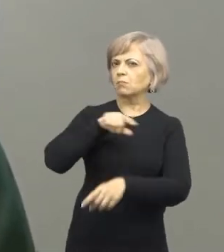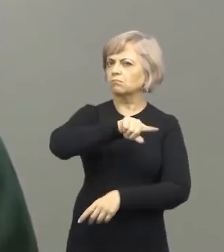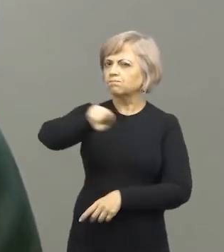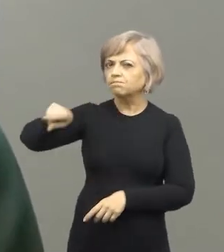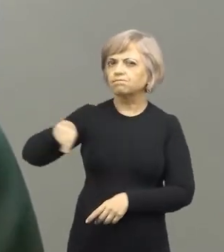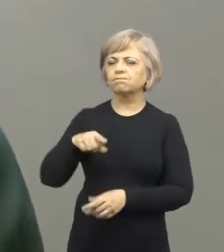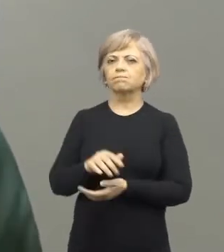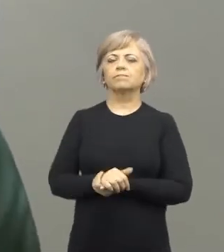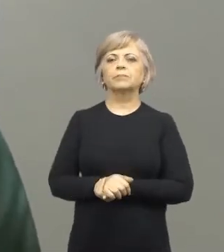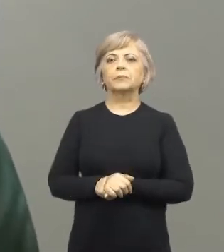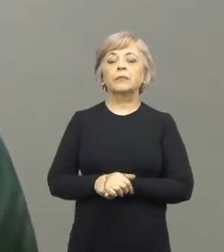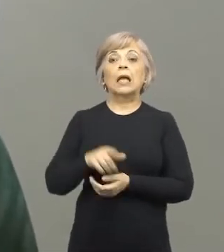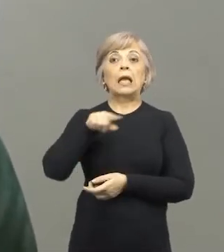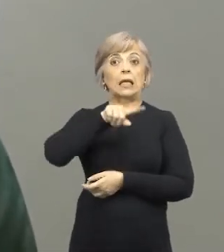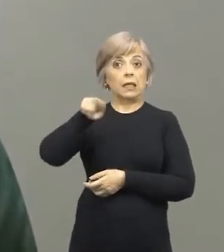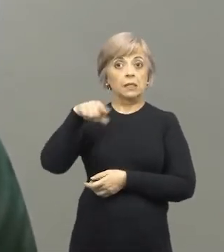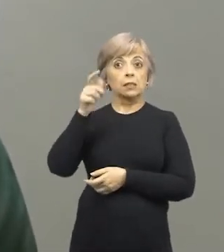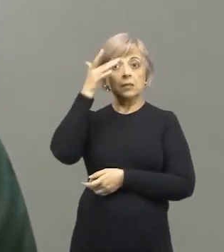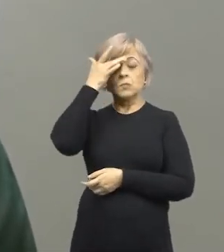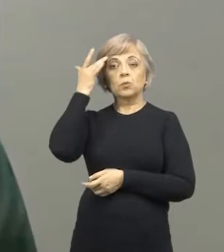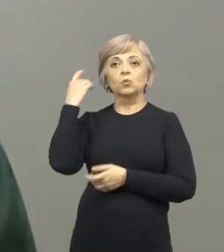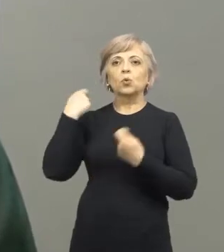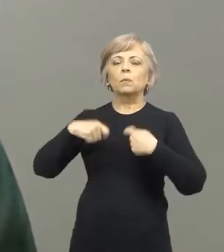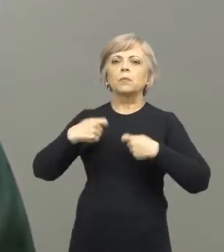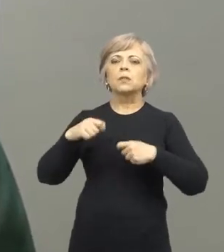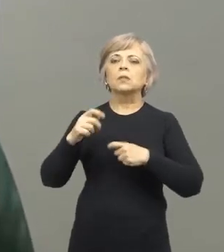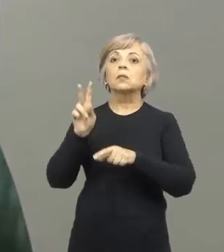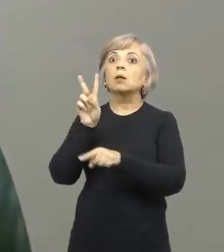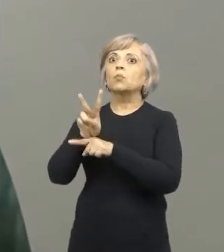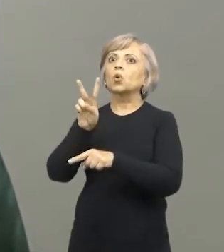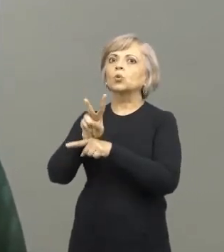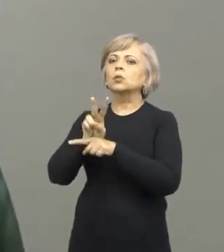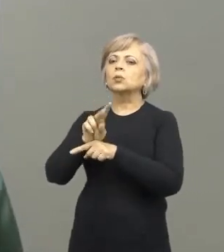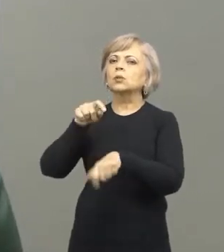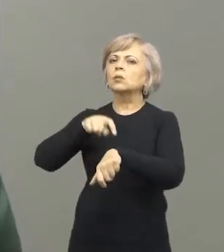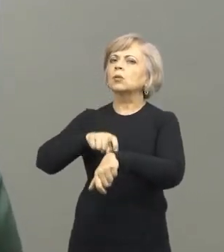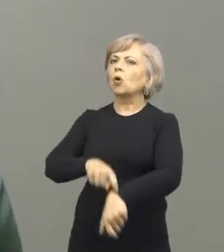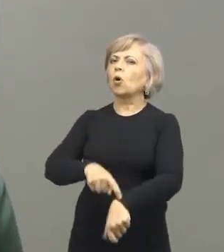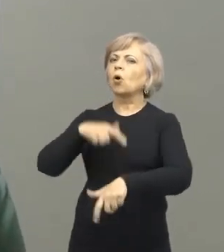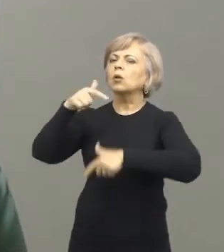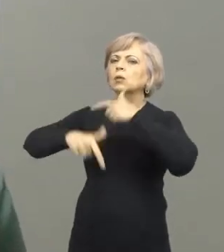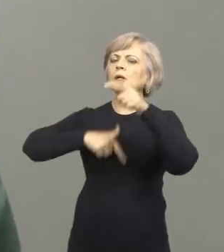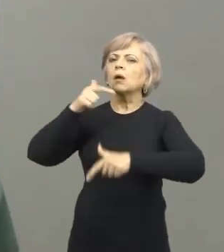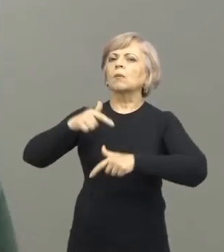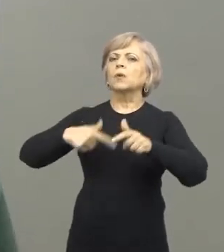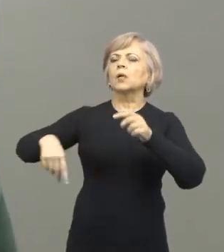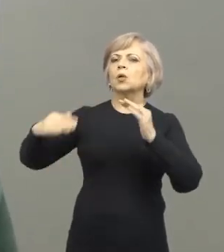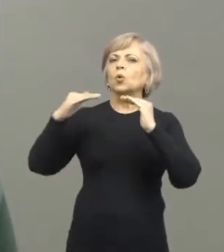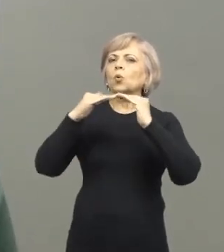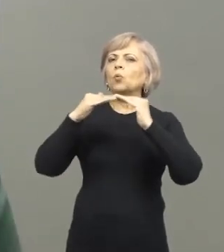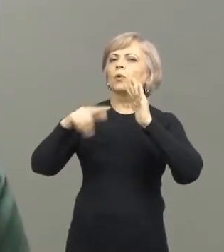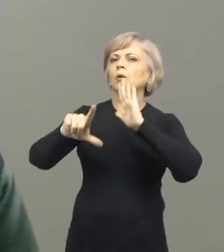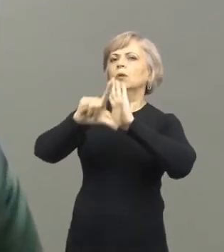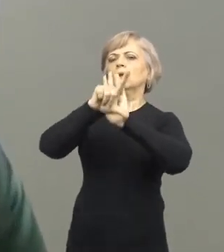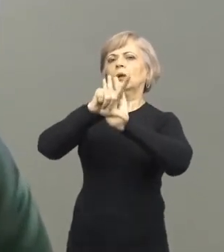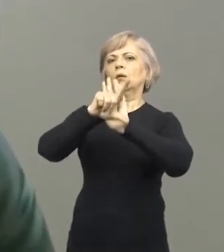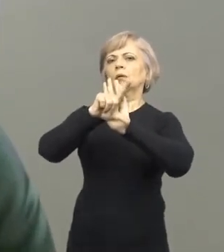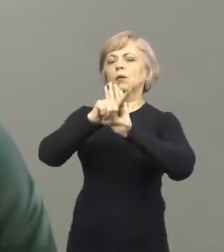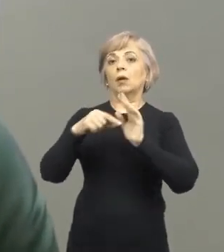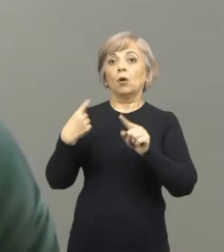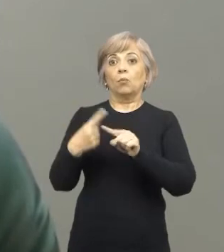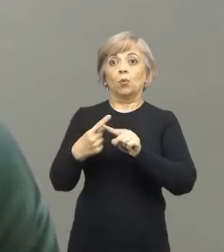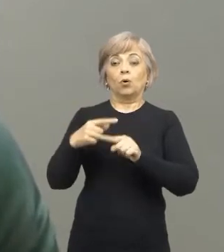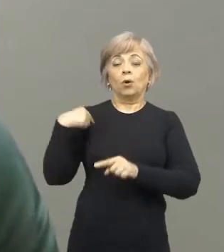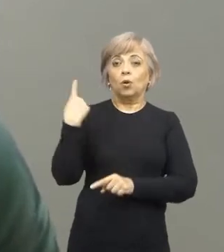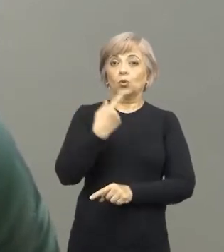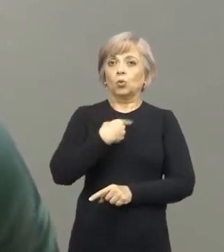ações. E elas precisam também estar protegidas quando atuam de forma legal, de forma legítima. Quando